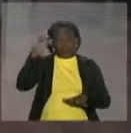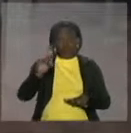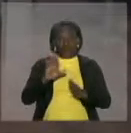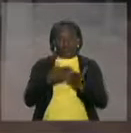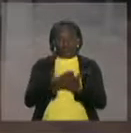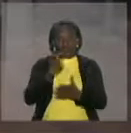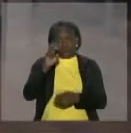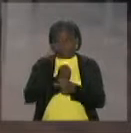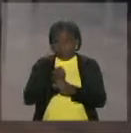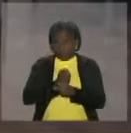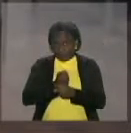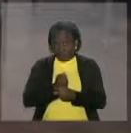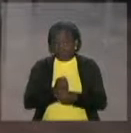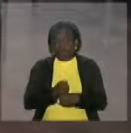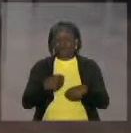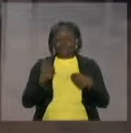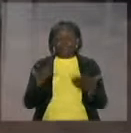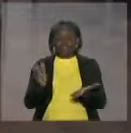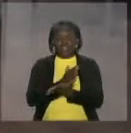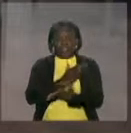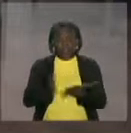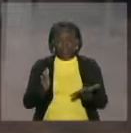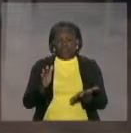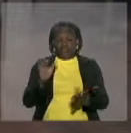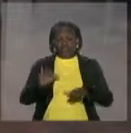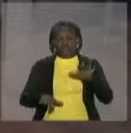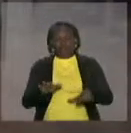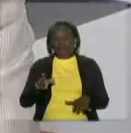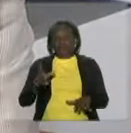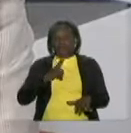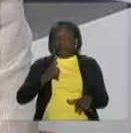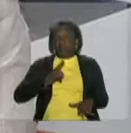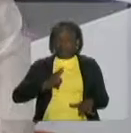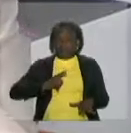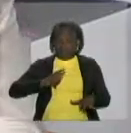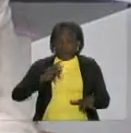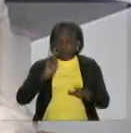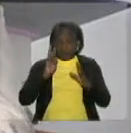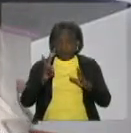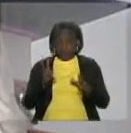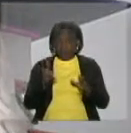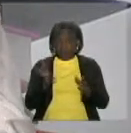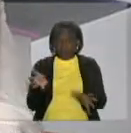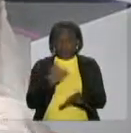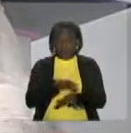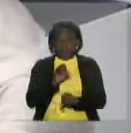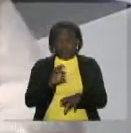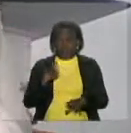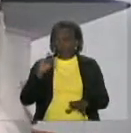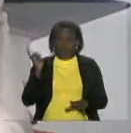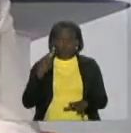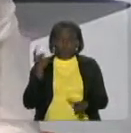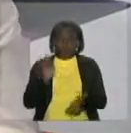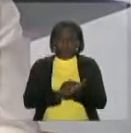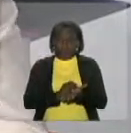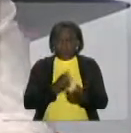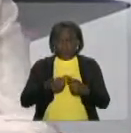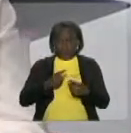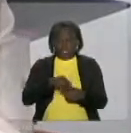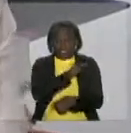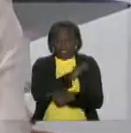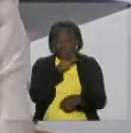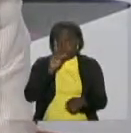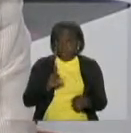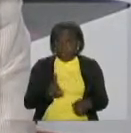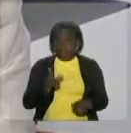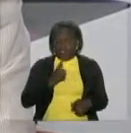fui diretor de escola por 5 anos. E aí, em alguns momentos, você percebe que a educação inclusiva ela é para todos de fato. Porque ao